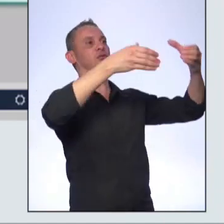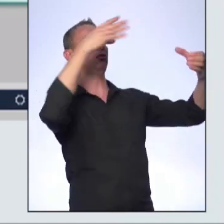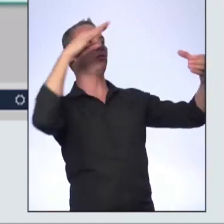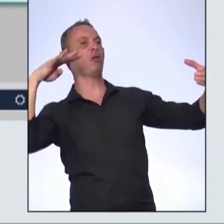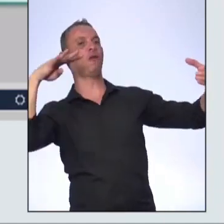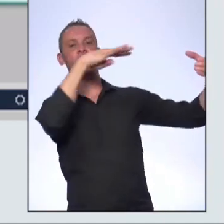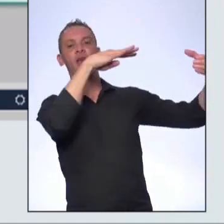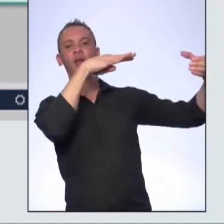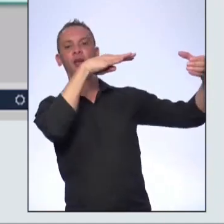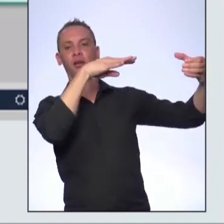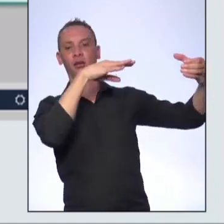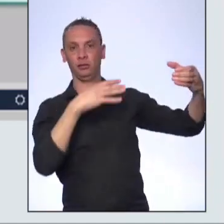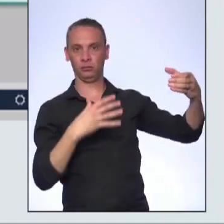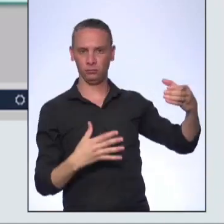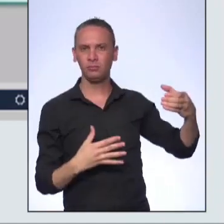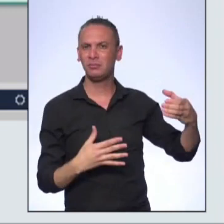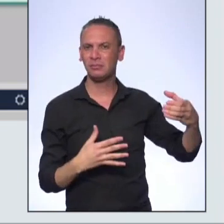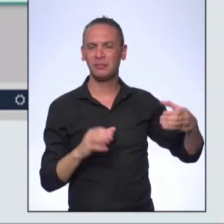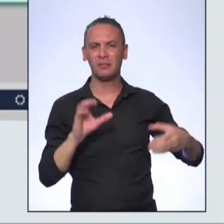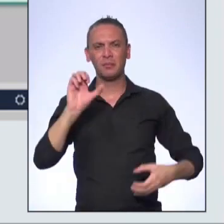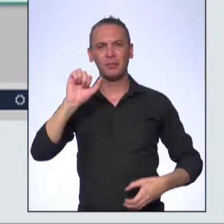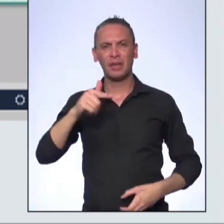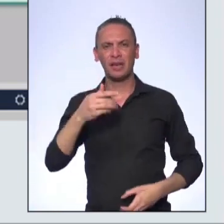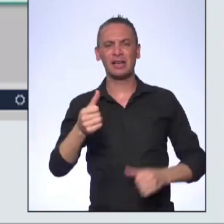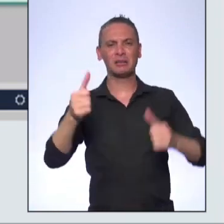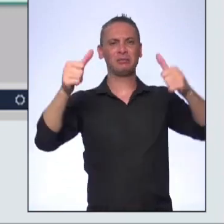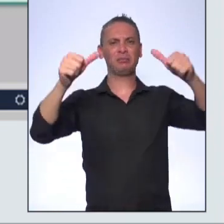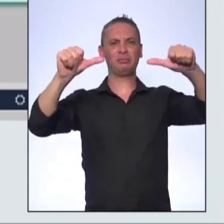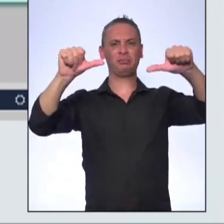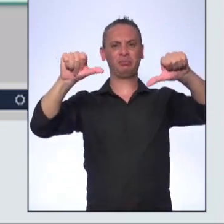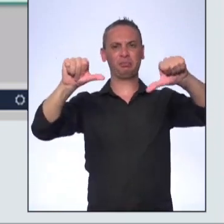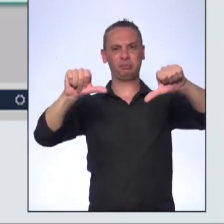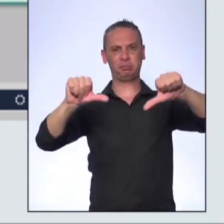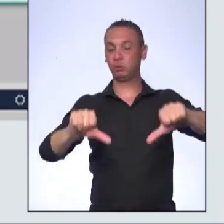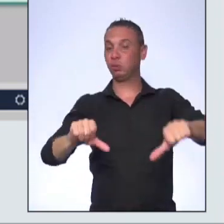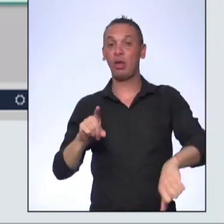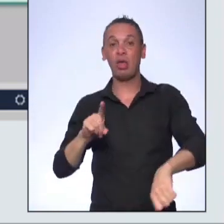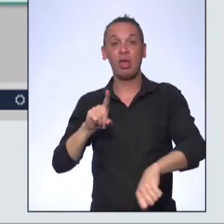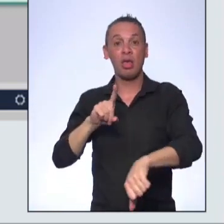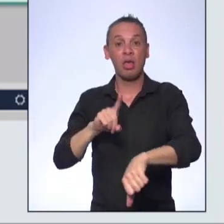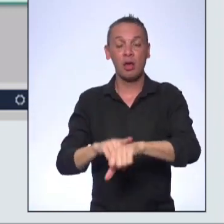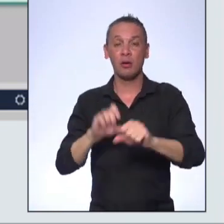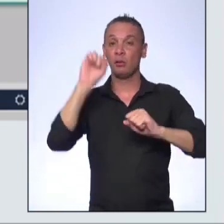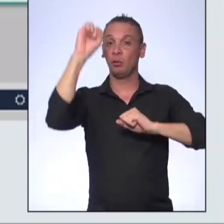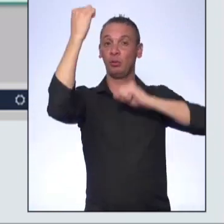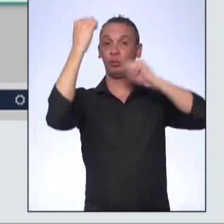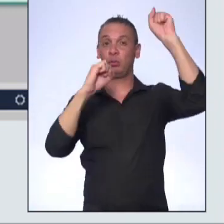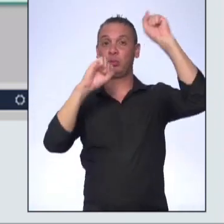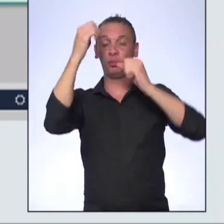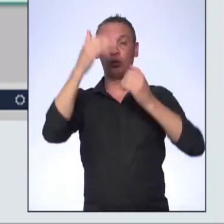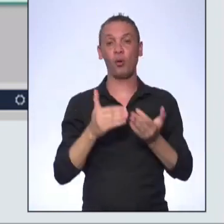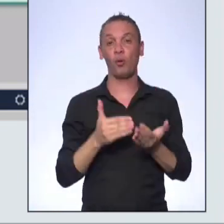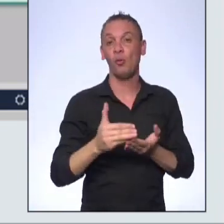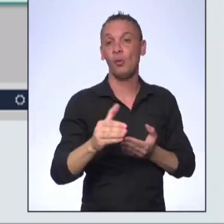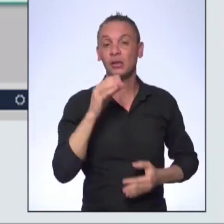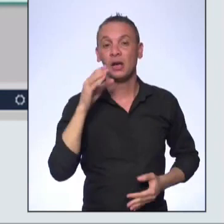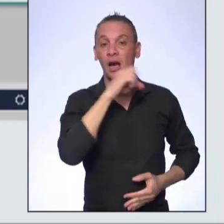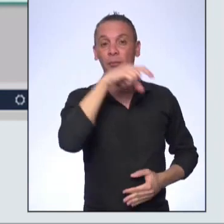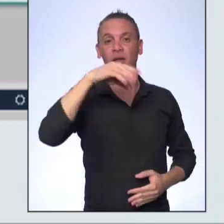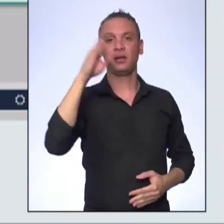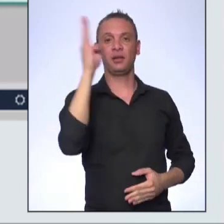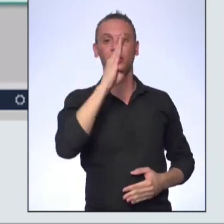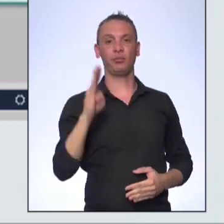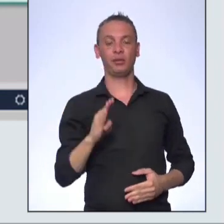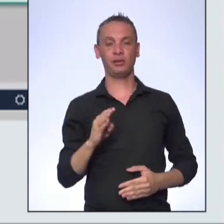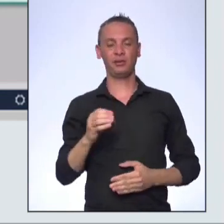público. O cangaço entrou em declínio no mesmo momento em que a industrialização ficou acelerada no Brasil a partir da década